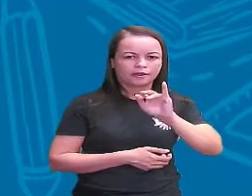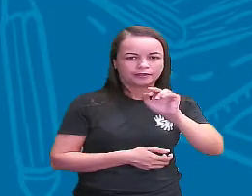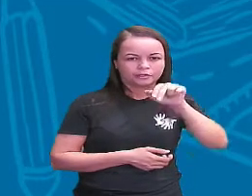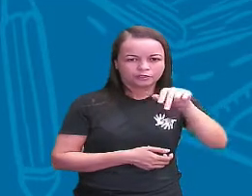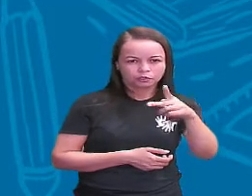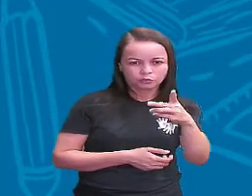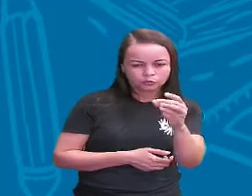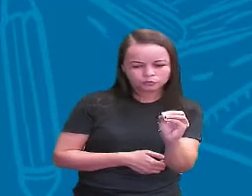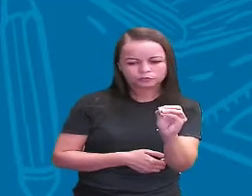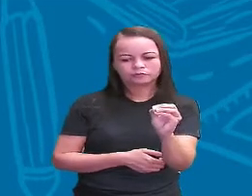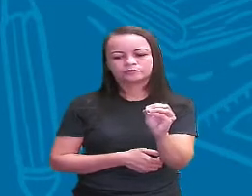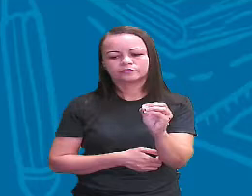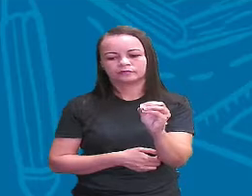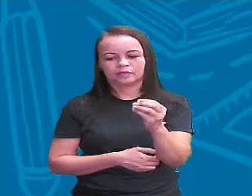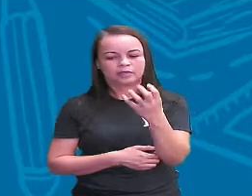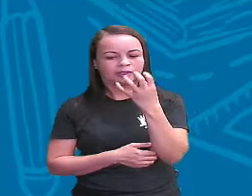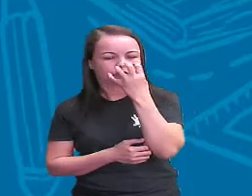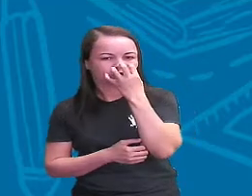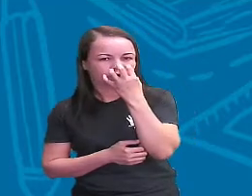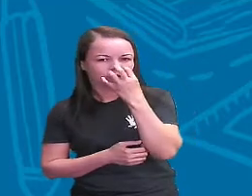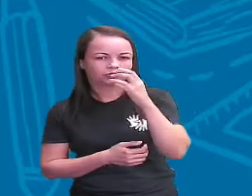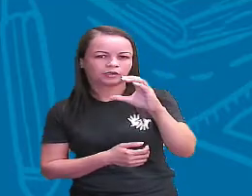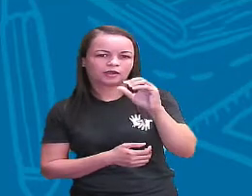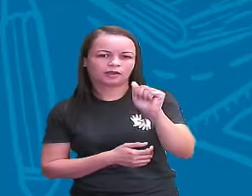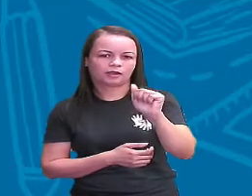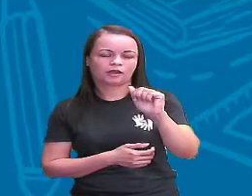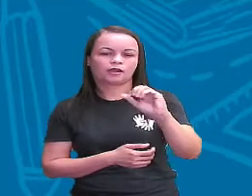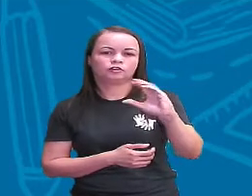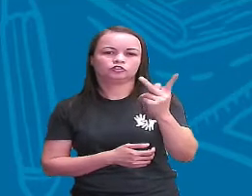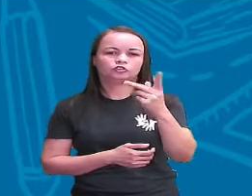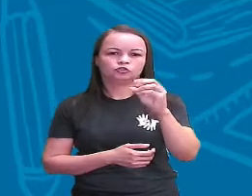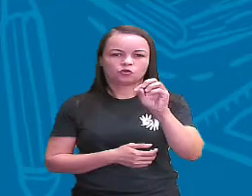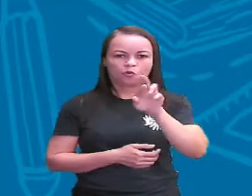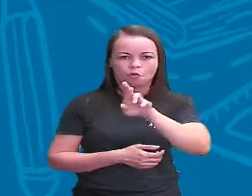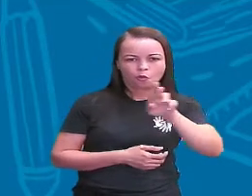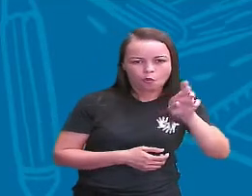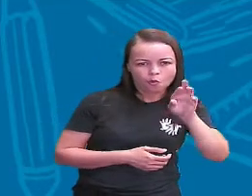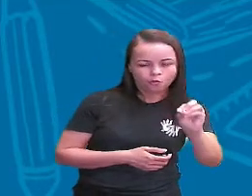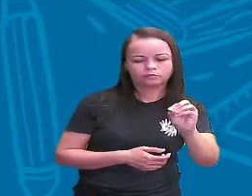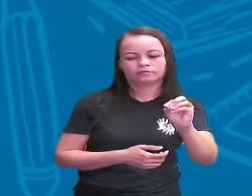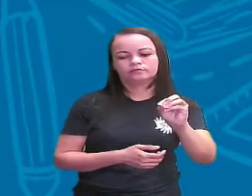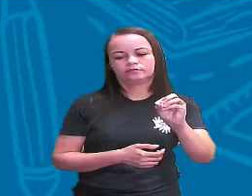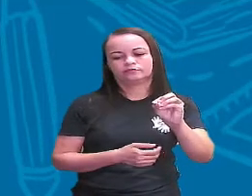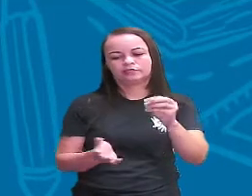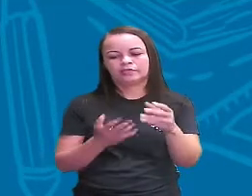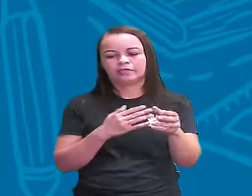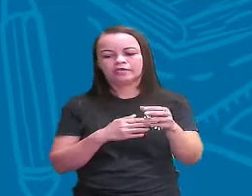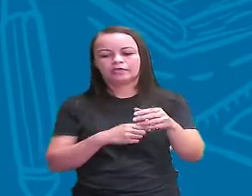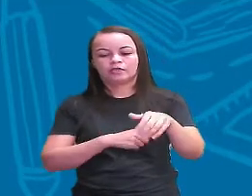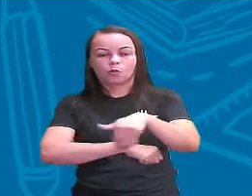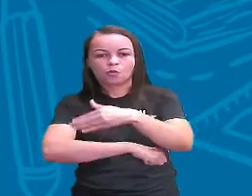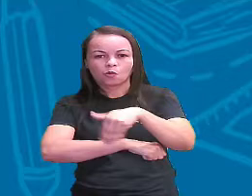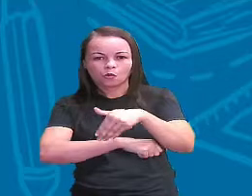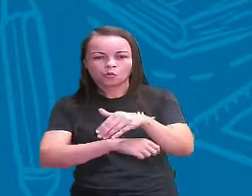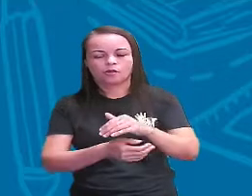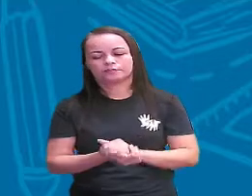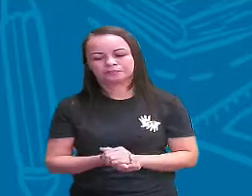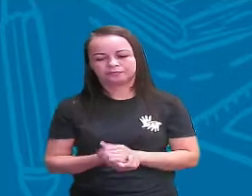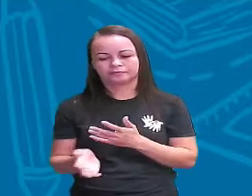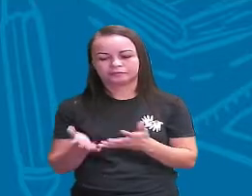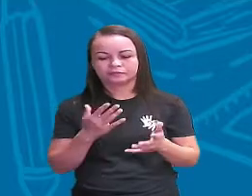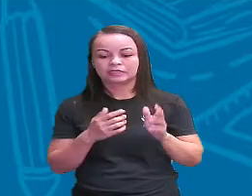carretel, carrinho e cachorro, eu usei duas letras R's para dar esse som forte. Já na